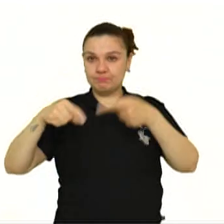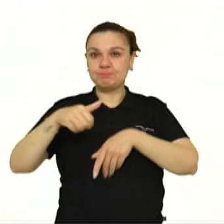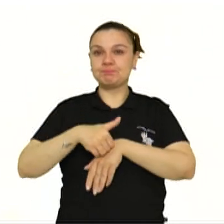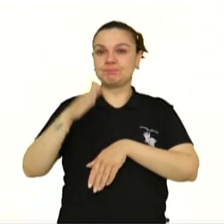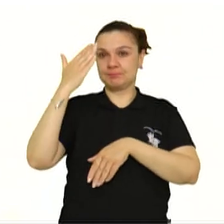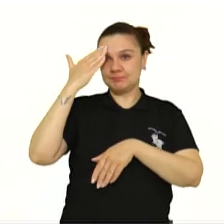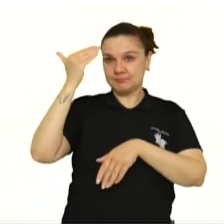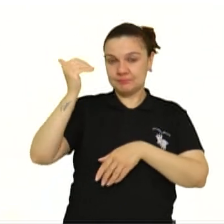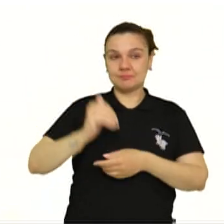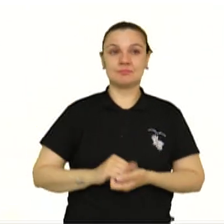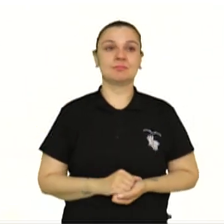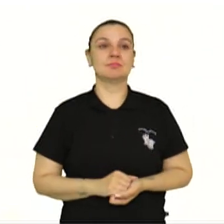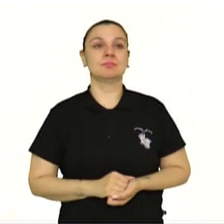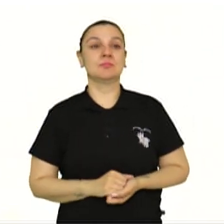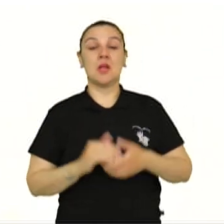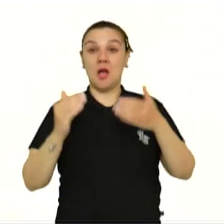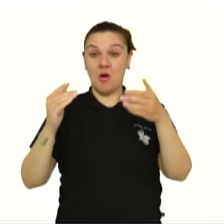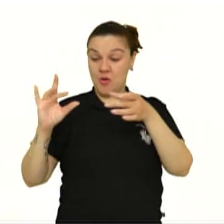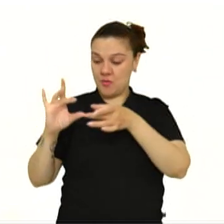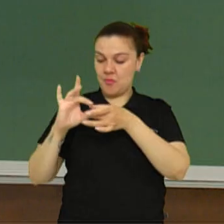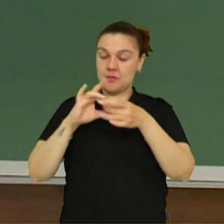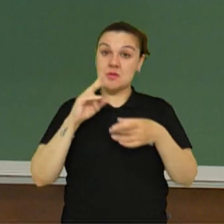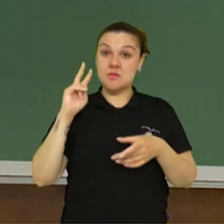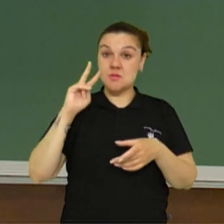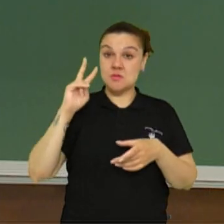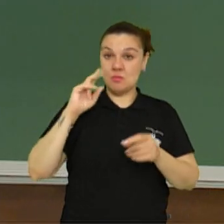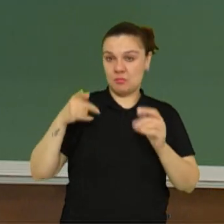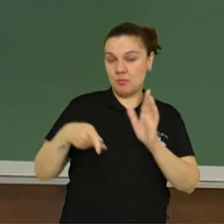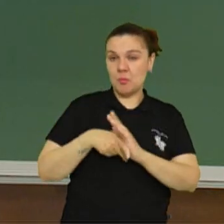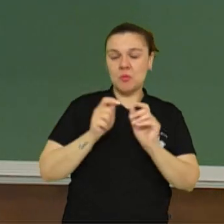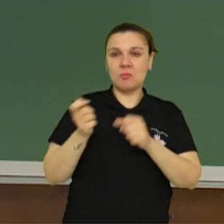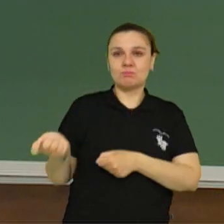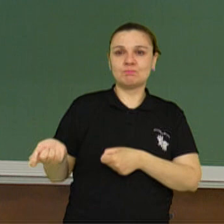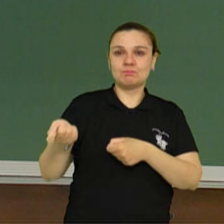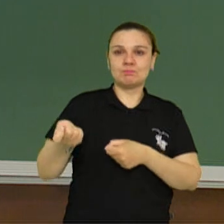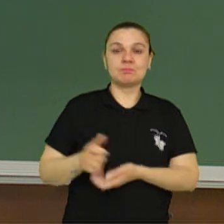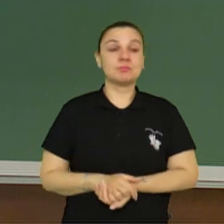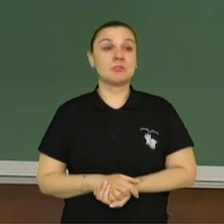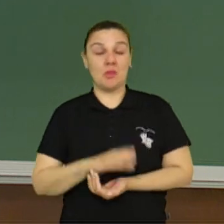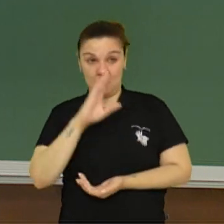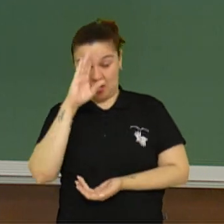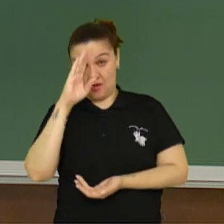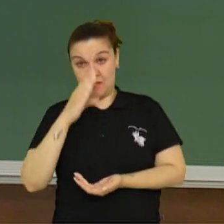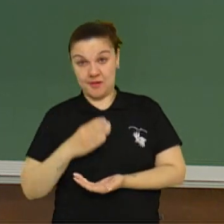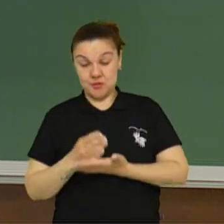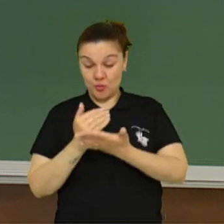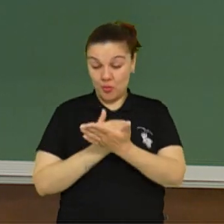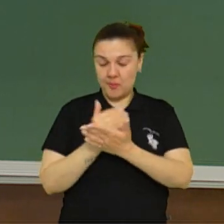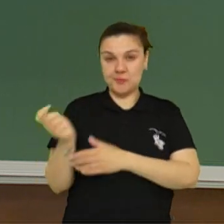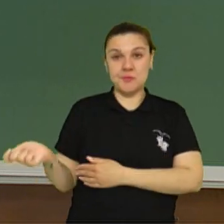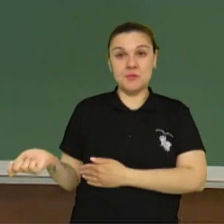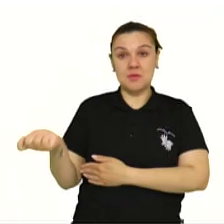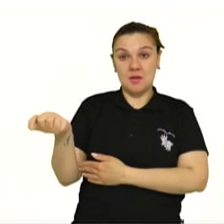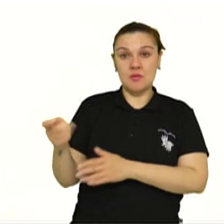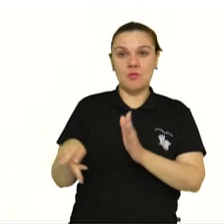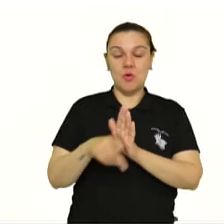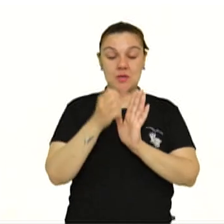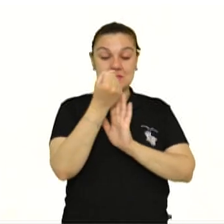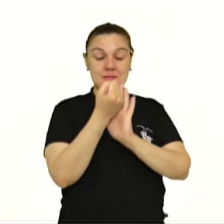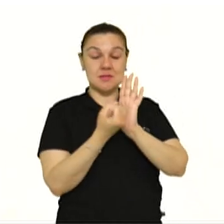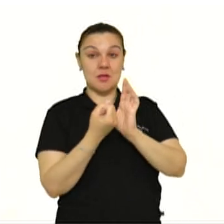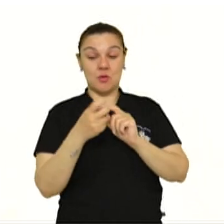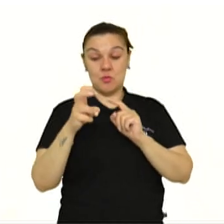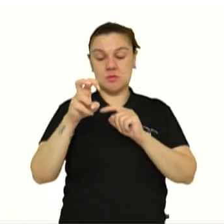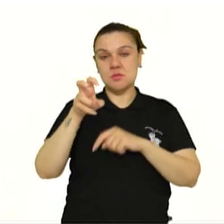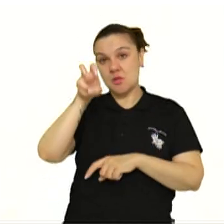Wimbledon. Agora um pouquinho sobre o contexto histórico do tênis. Acredita-se que o princípio do tênis aconteceu durante o século V